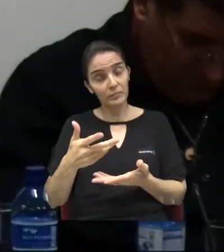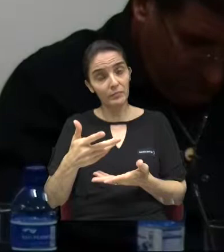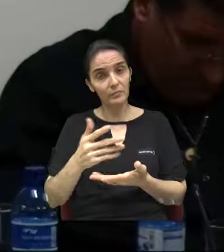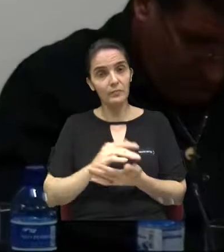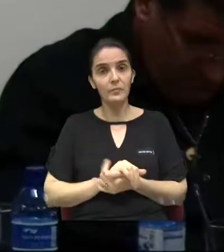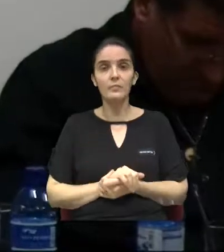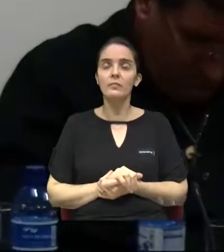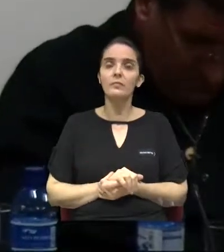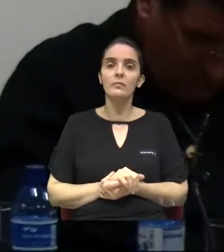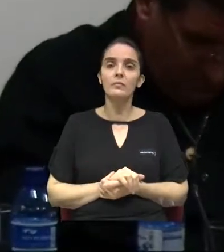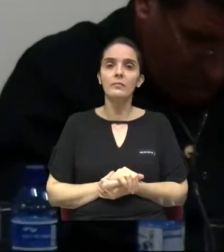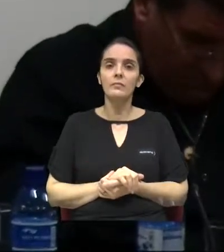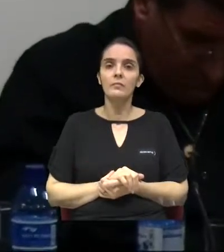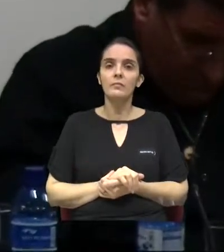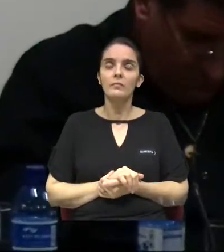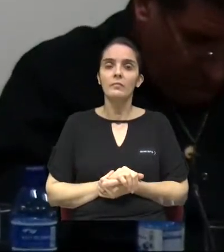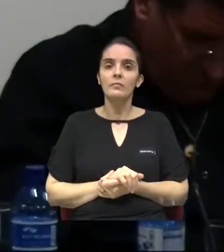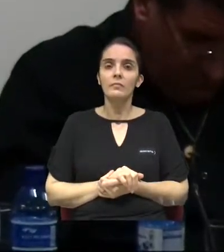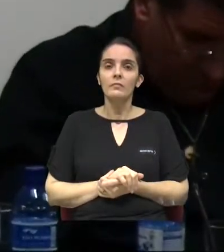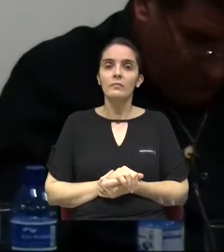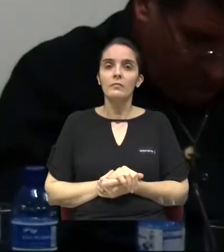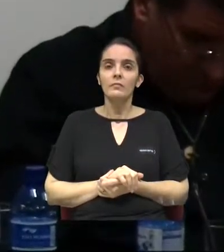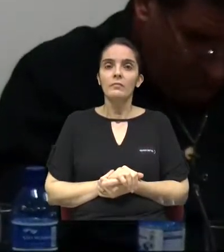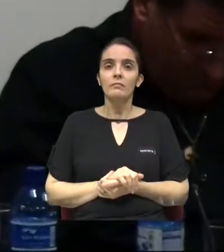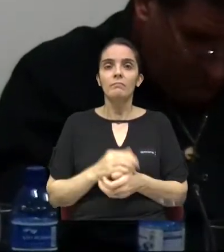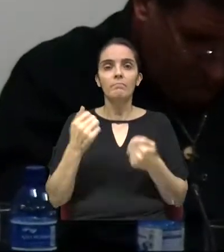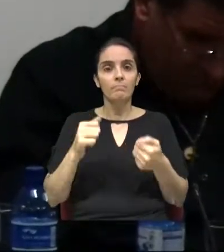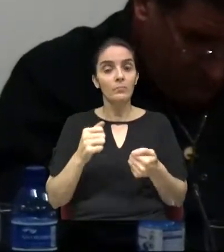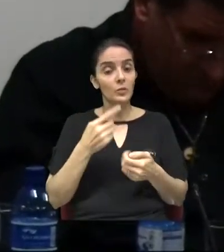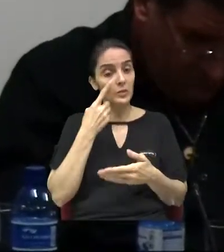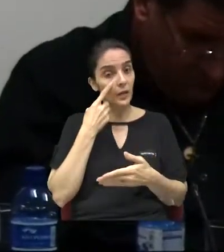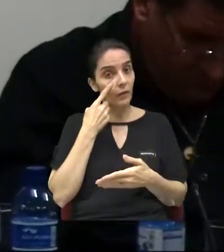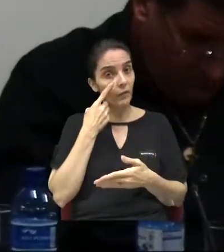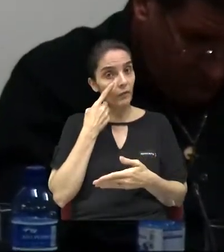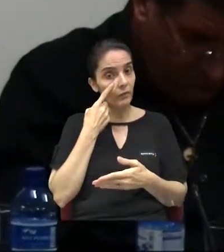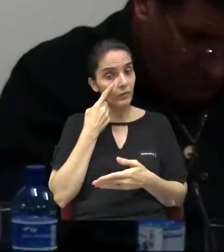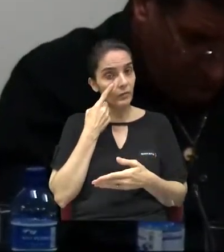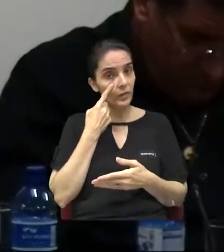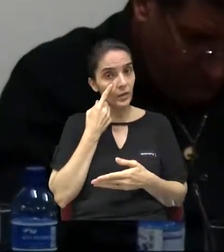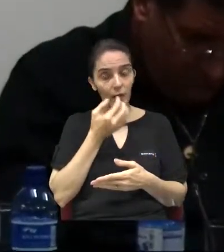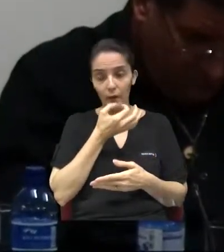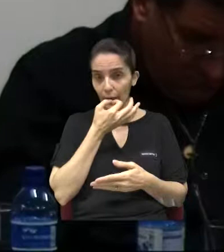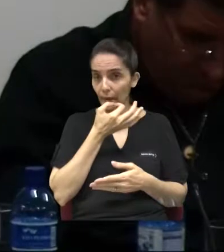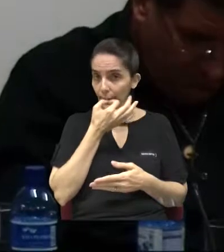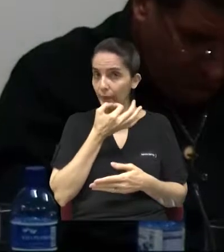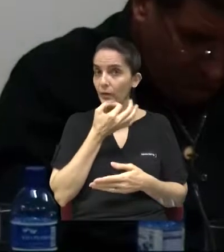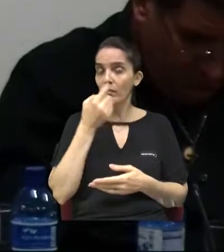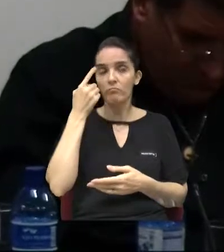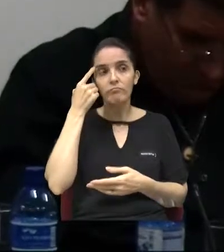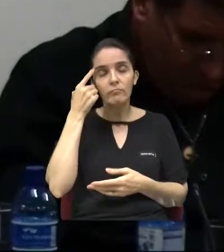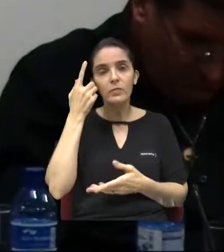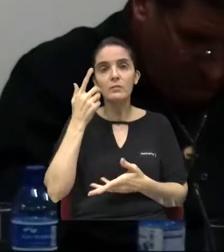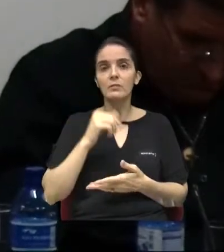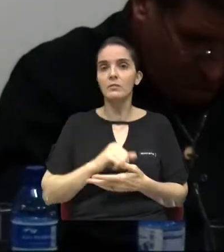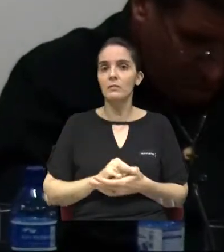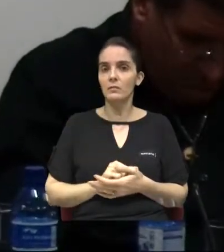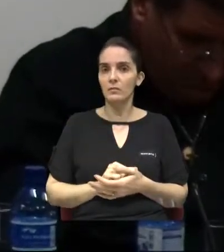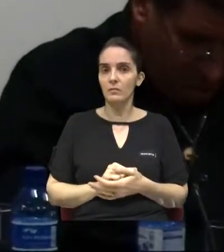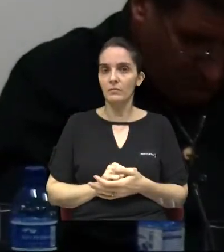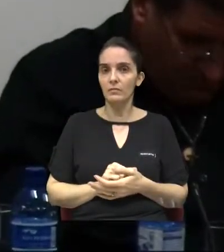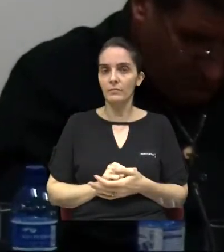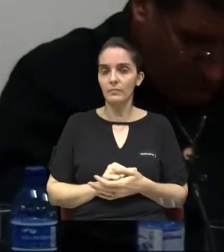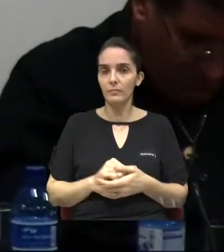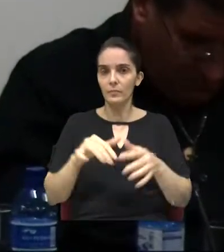Devemos rever os nossos posicionamentos, Devemos tratar aqui as